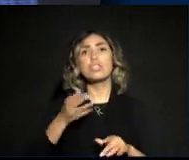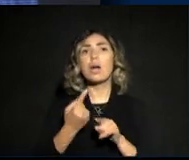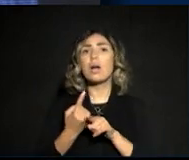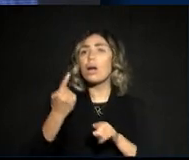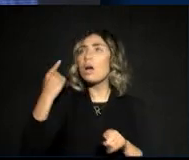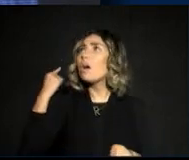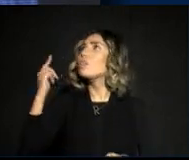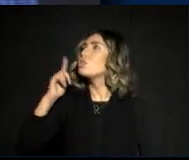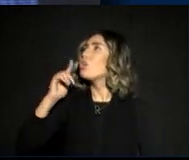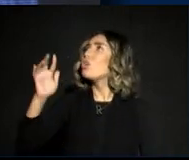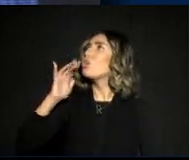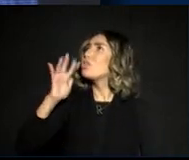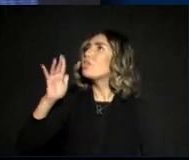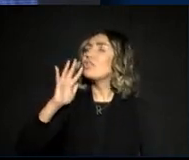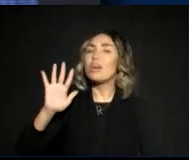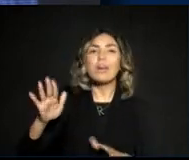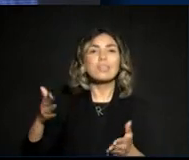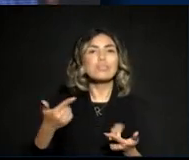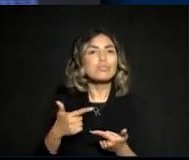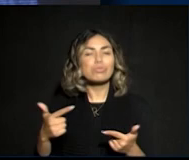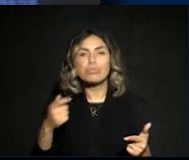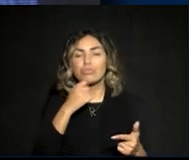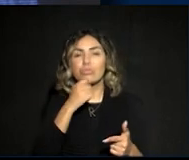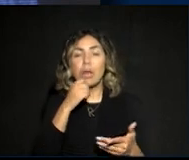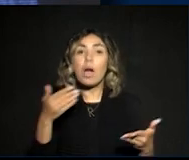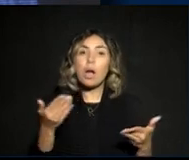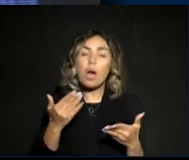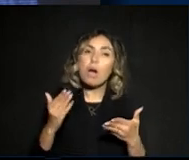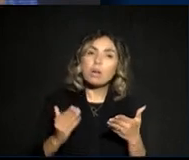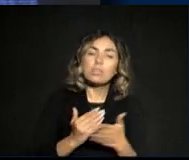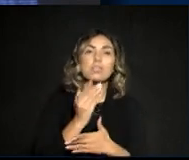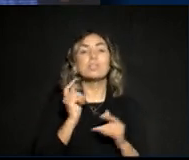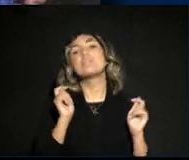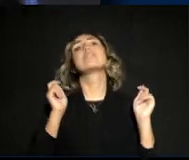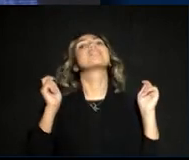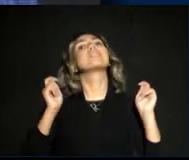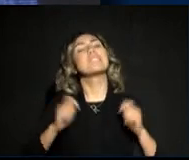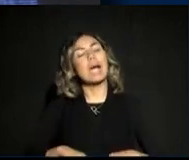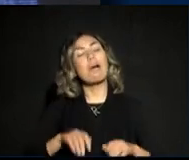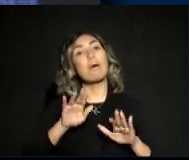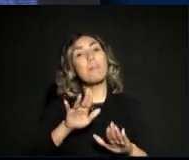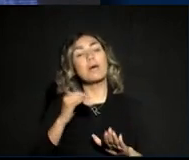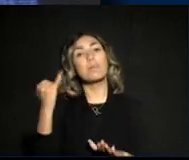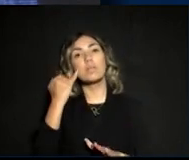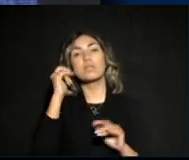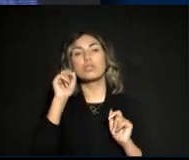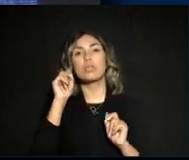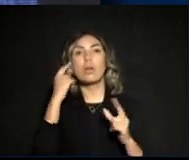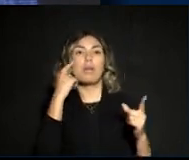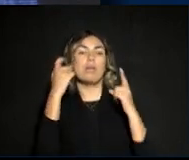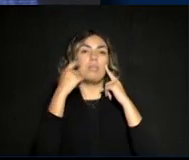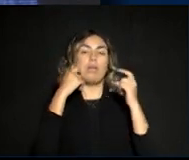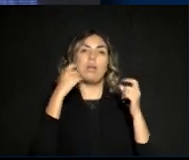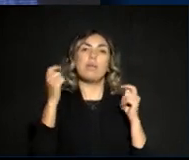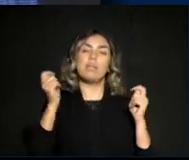sonhada tanto ó e vai ser viabilizado com a outorga no porto de Santos usando a criatividade vamos fazer a concessão da ligação